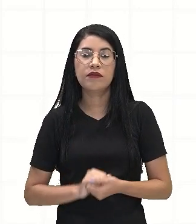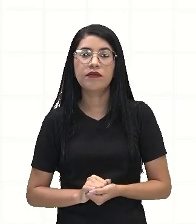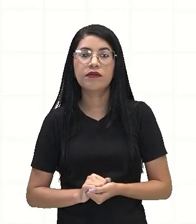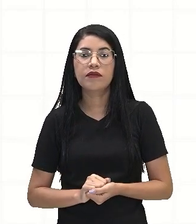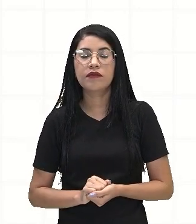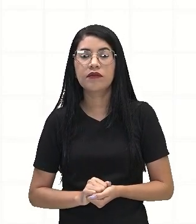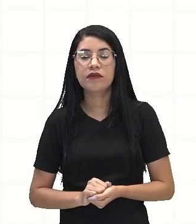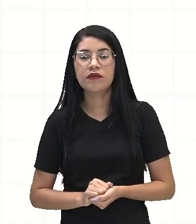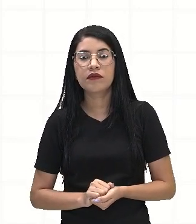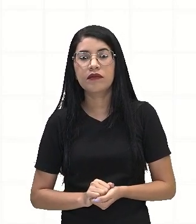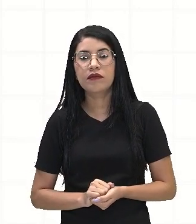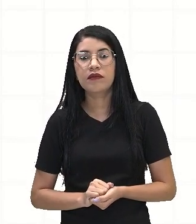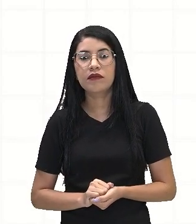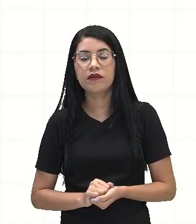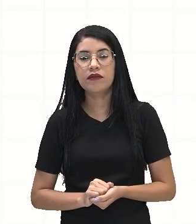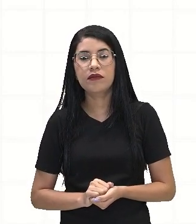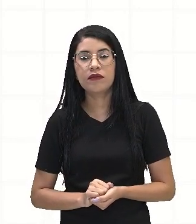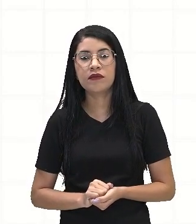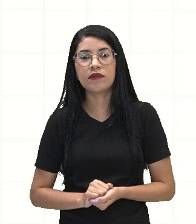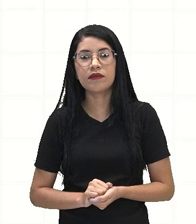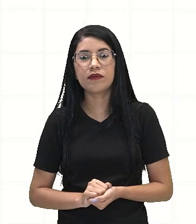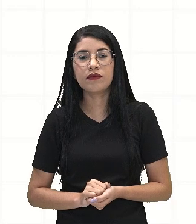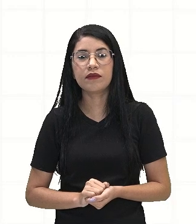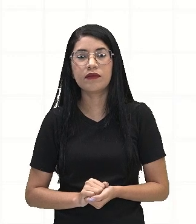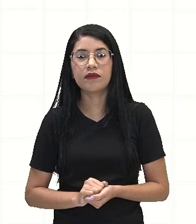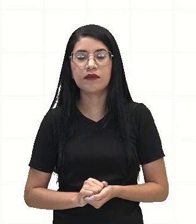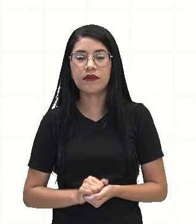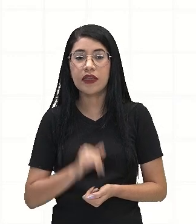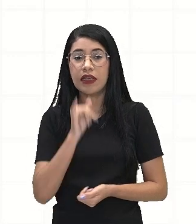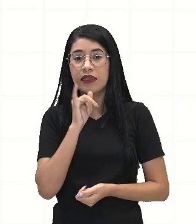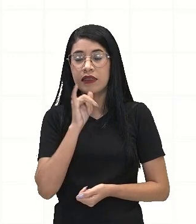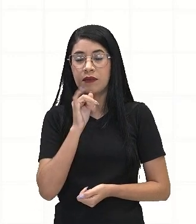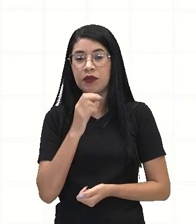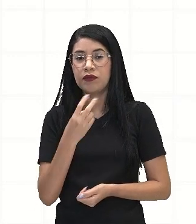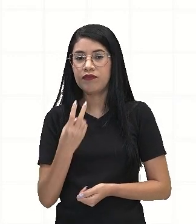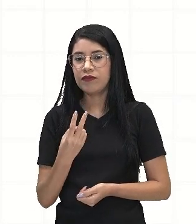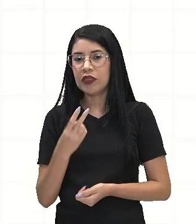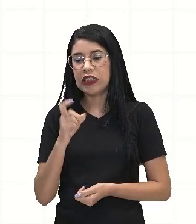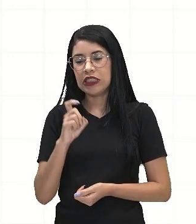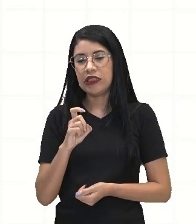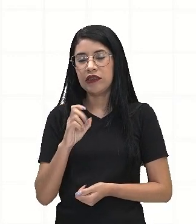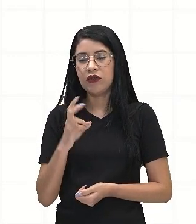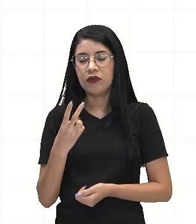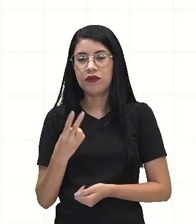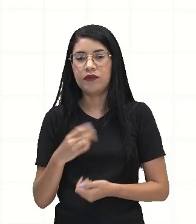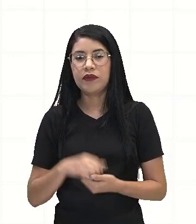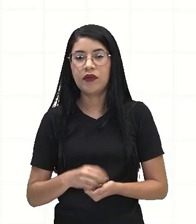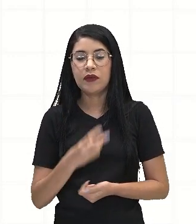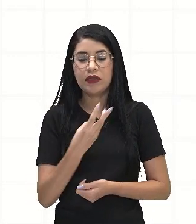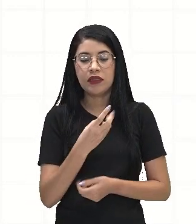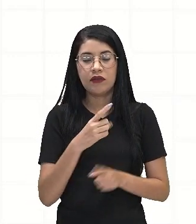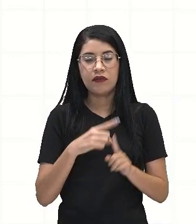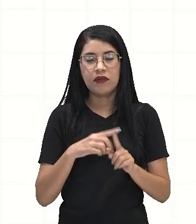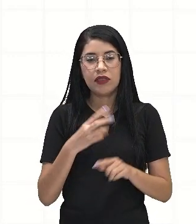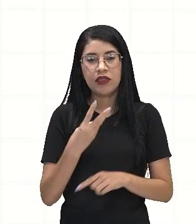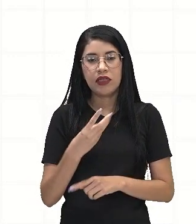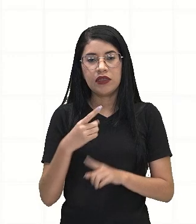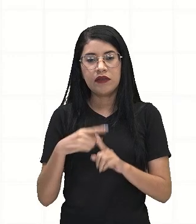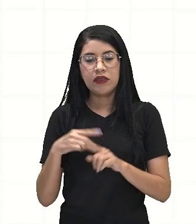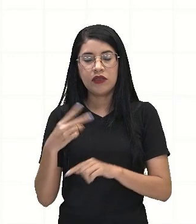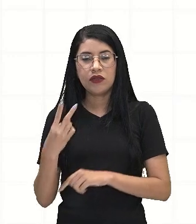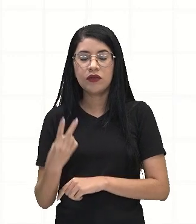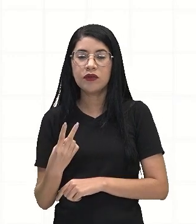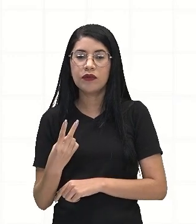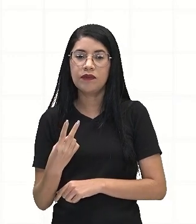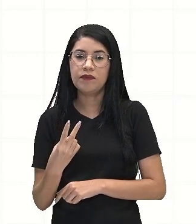aí, né? Digamos que a gente ache que o X é igual a 2, né? Então ficaria 5 vezes 3, 15, e se o